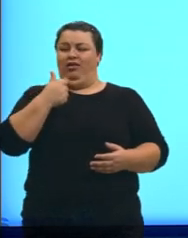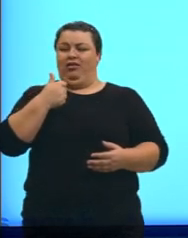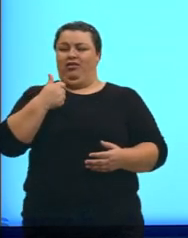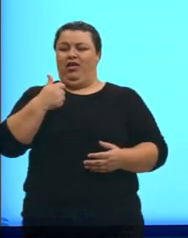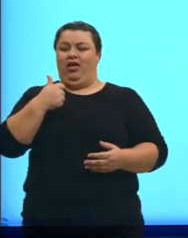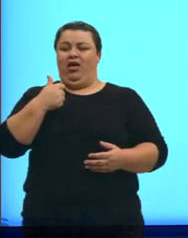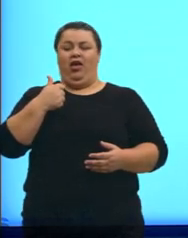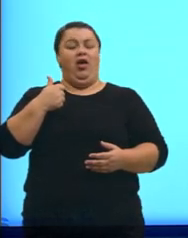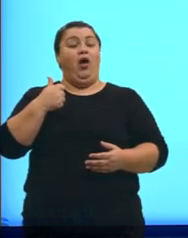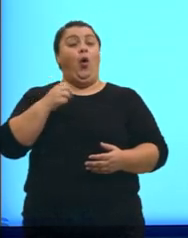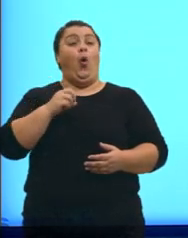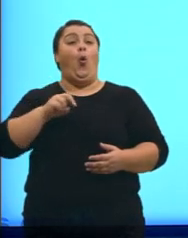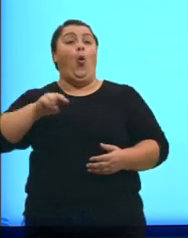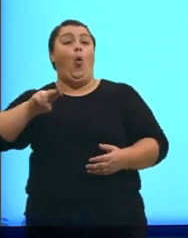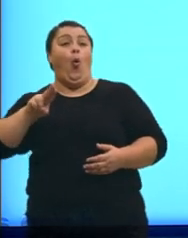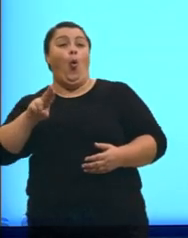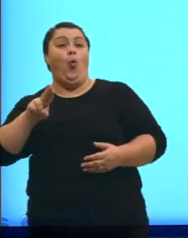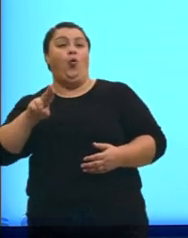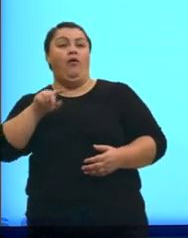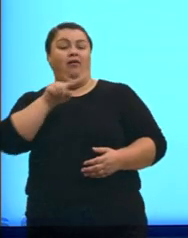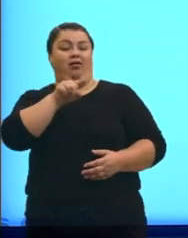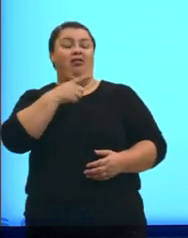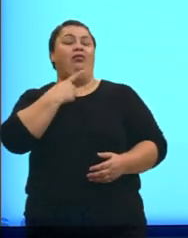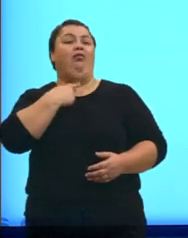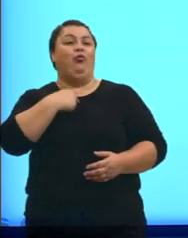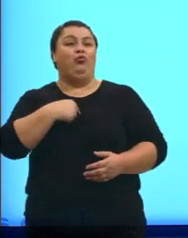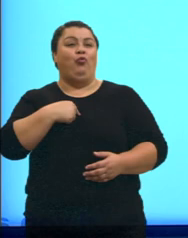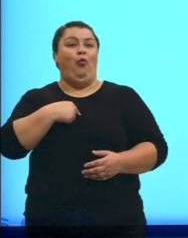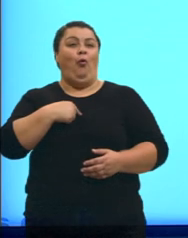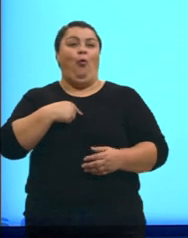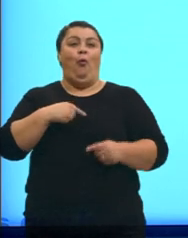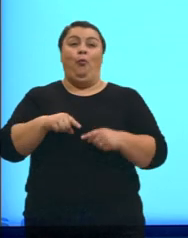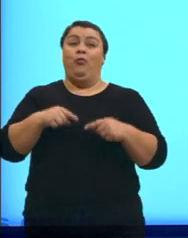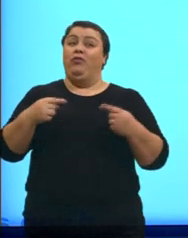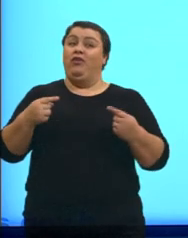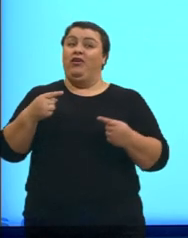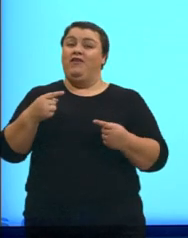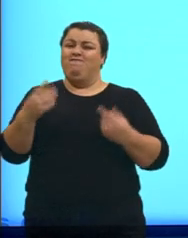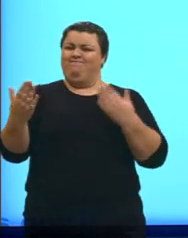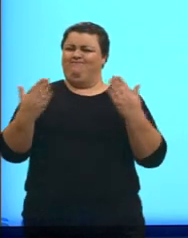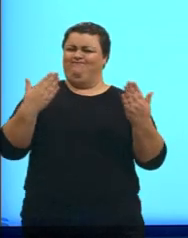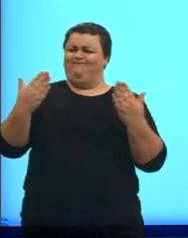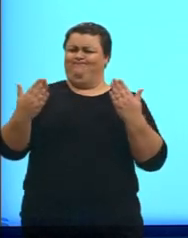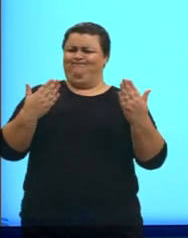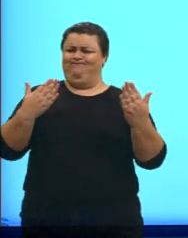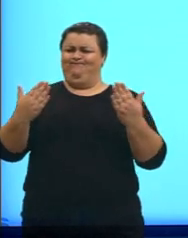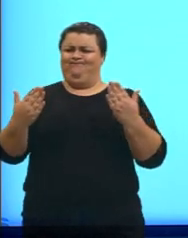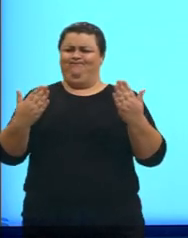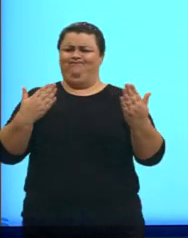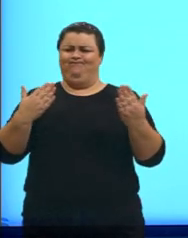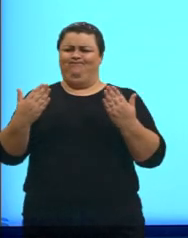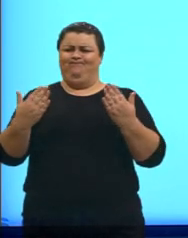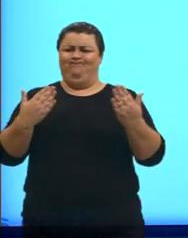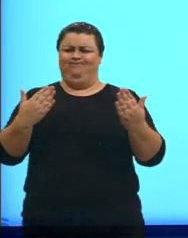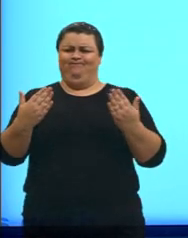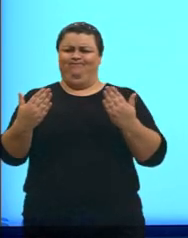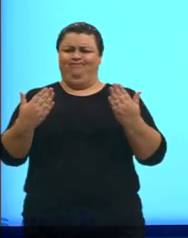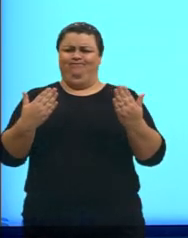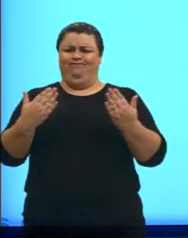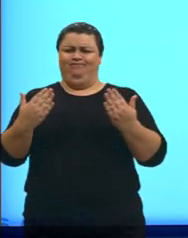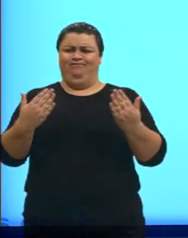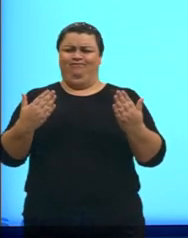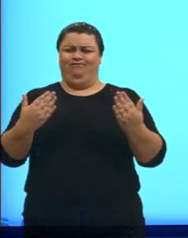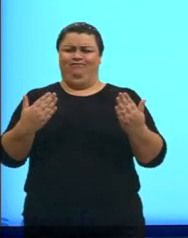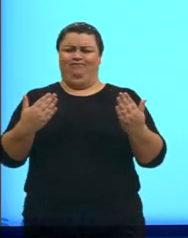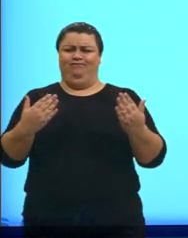ou ele gostou porém ficou confuso essas frases Todas